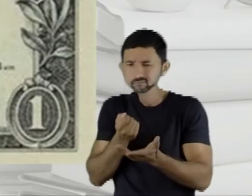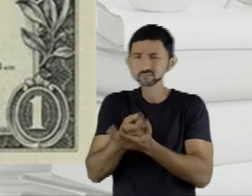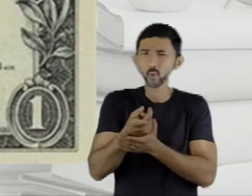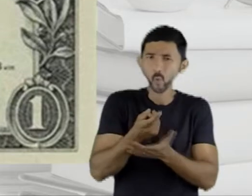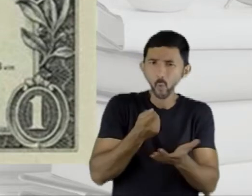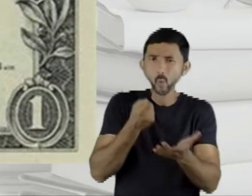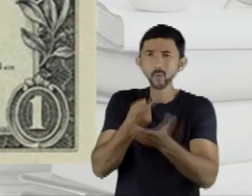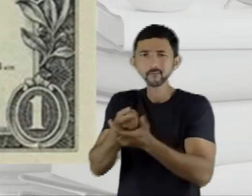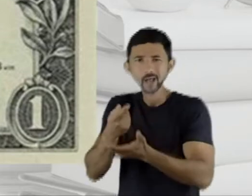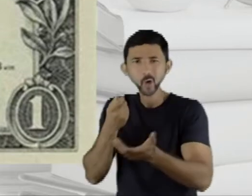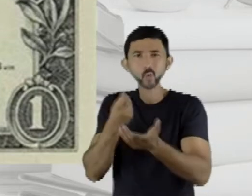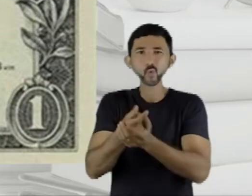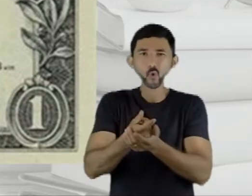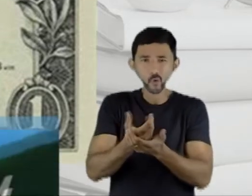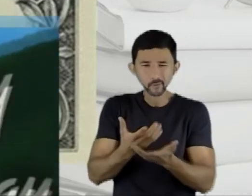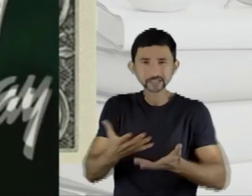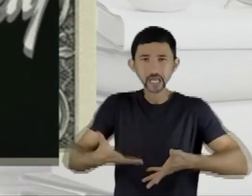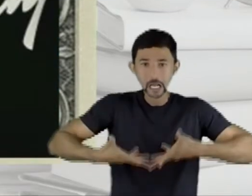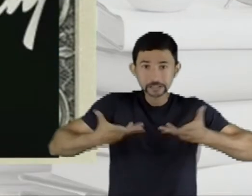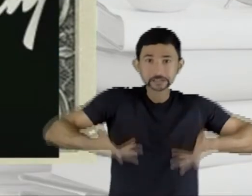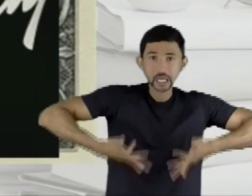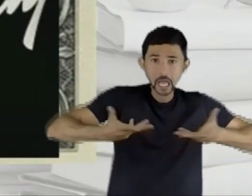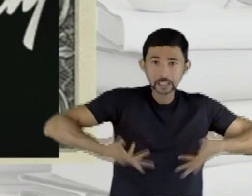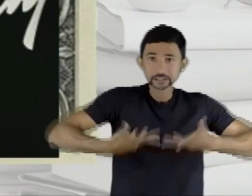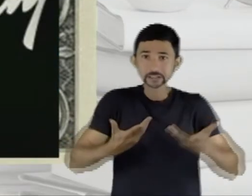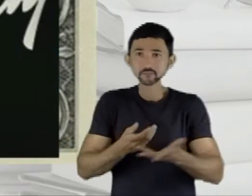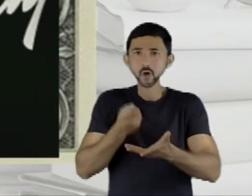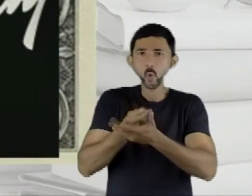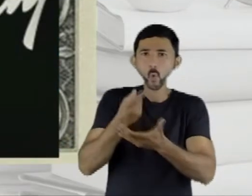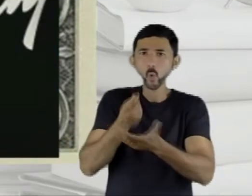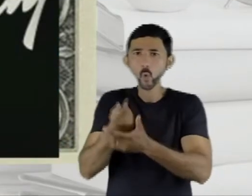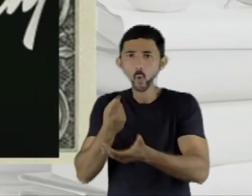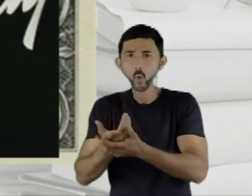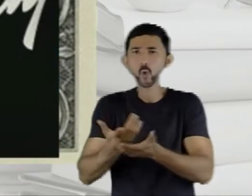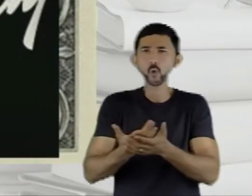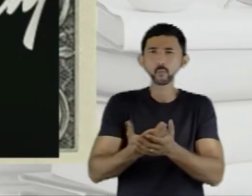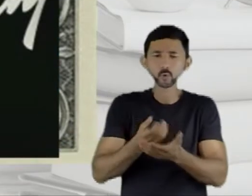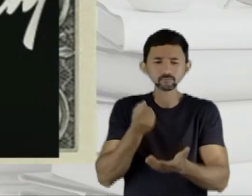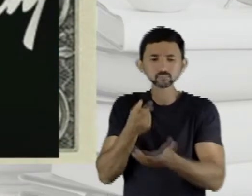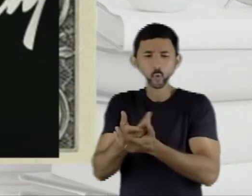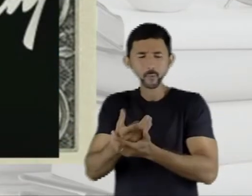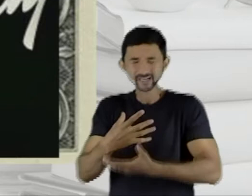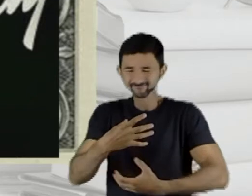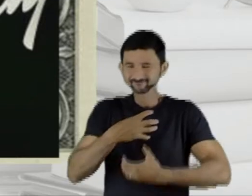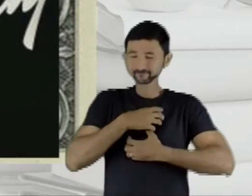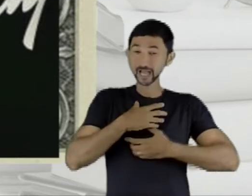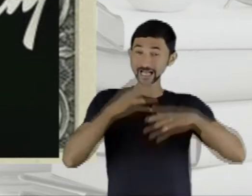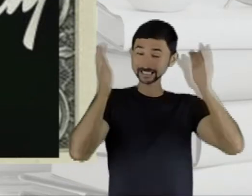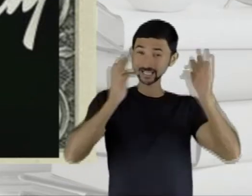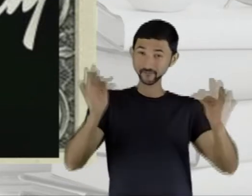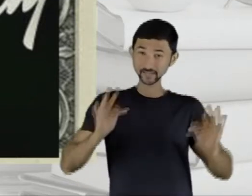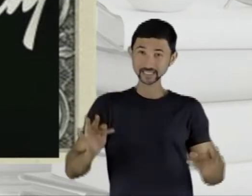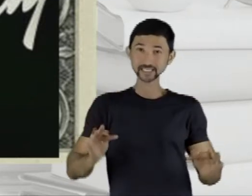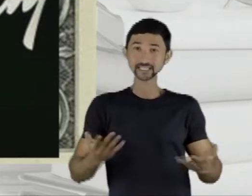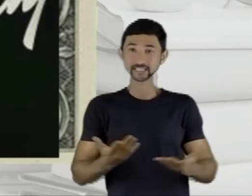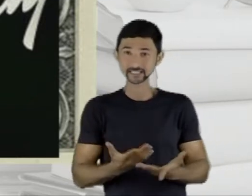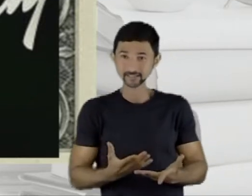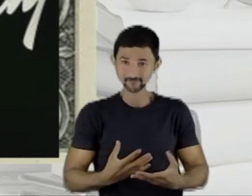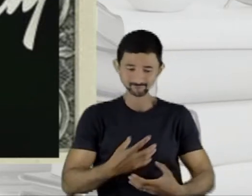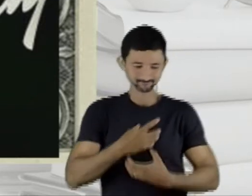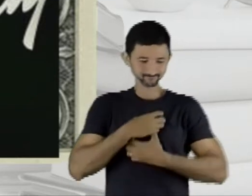sendo incentivado, tá? Consumir para ser feliz. Ora, eu era livre, né?